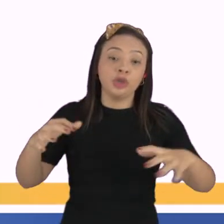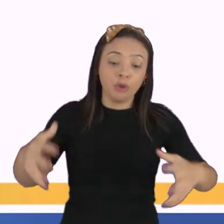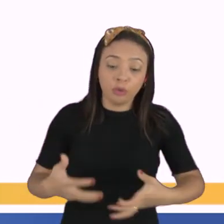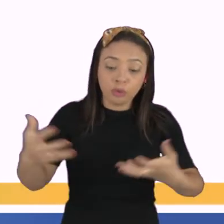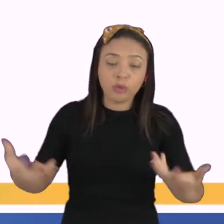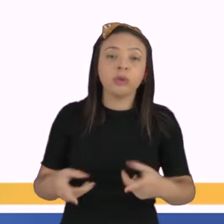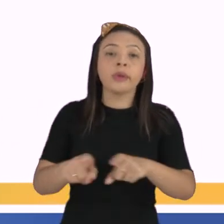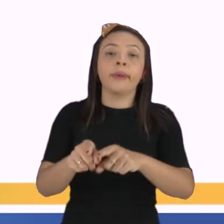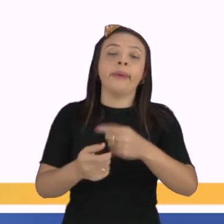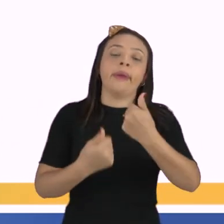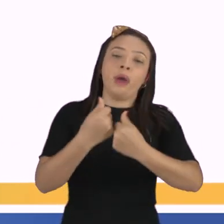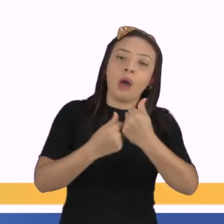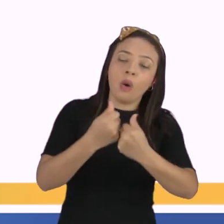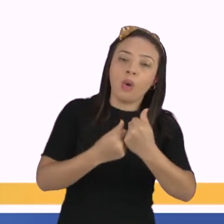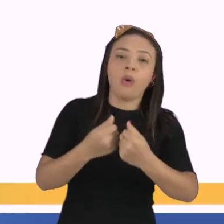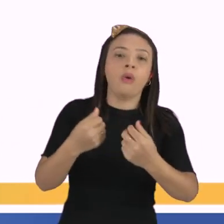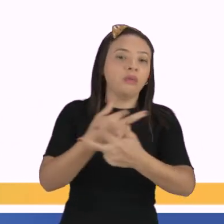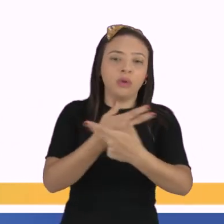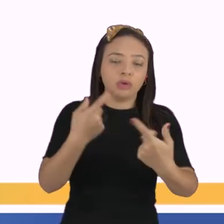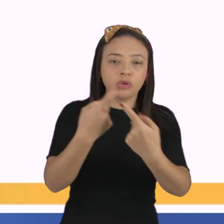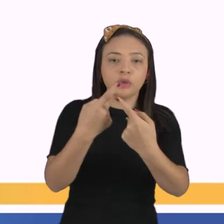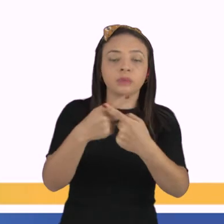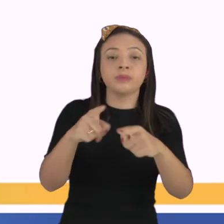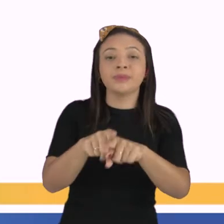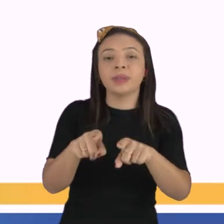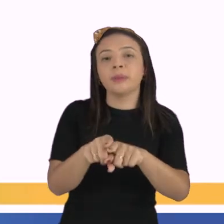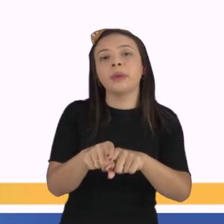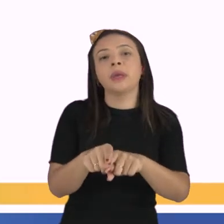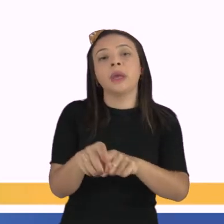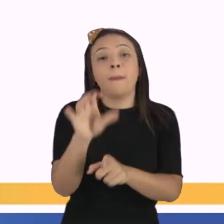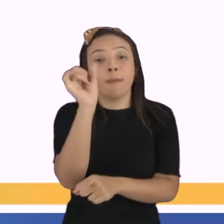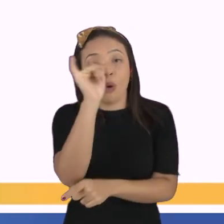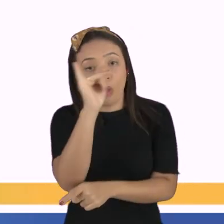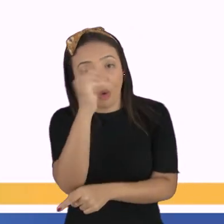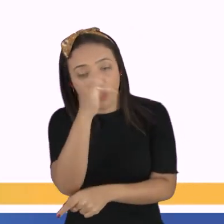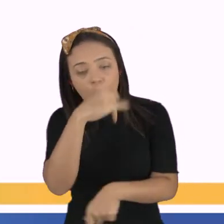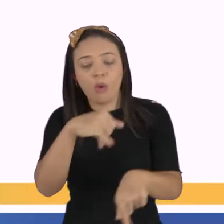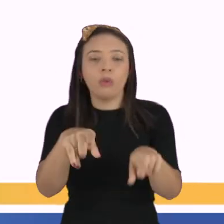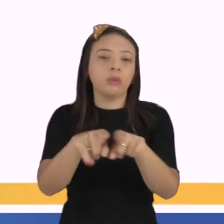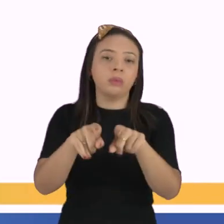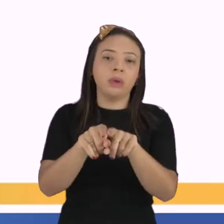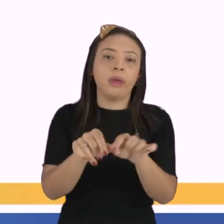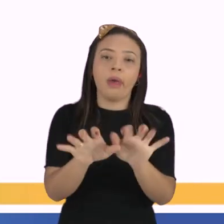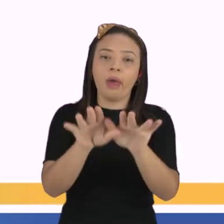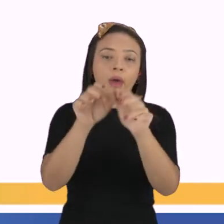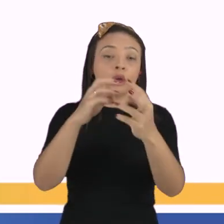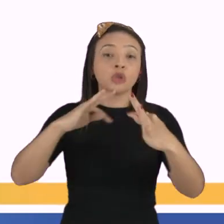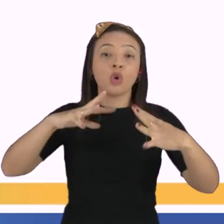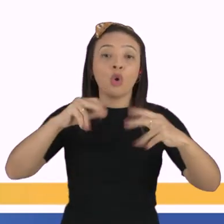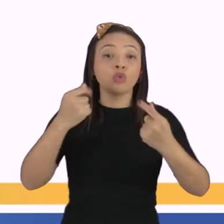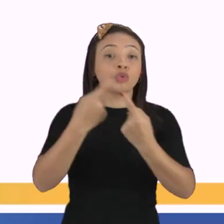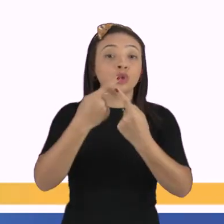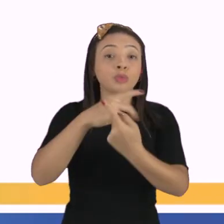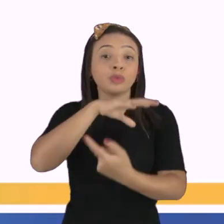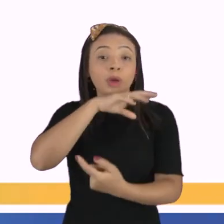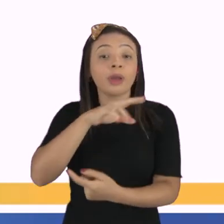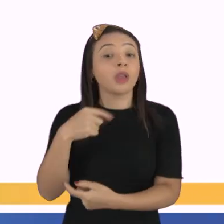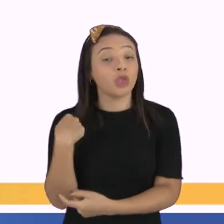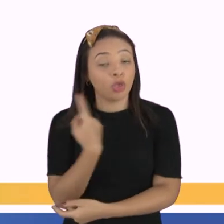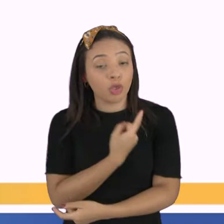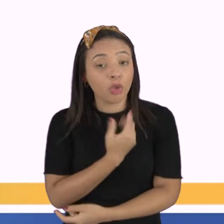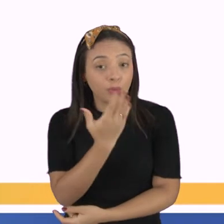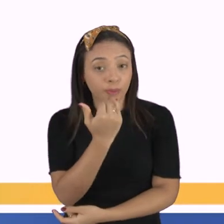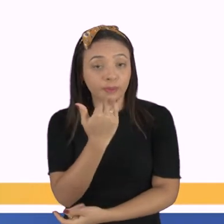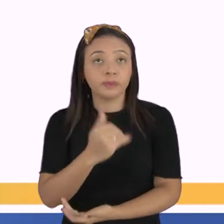soja, arroz, e também em suínos, em aves, em todos os tipos de animais que servem para a nossa